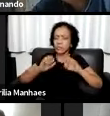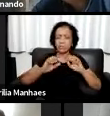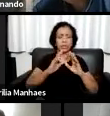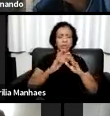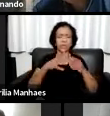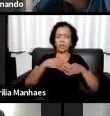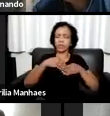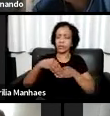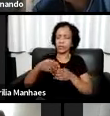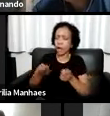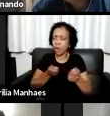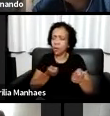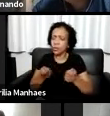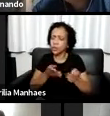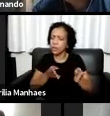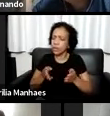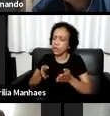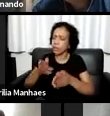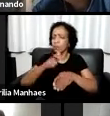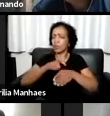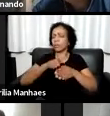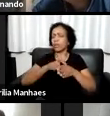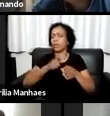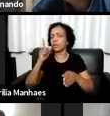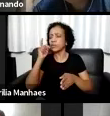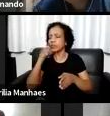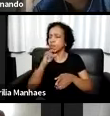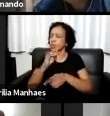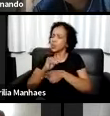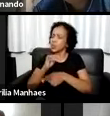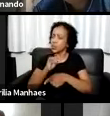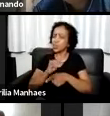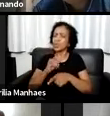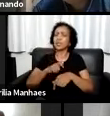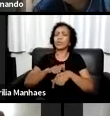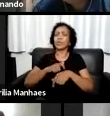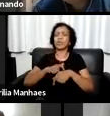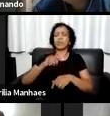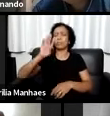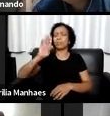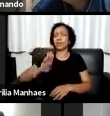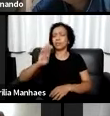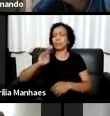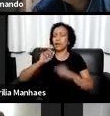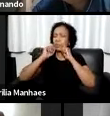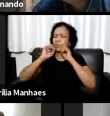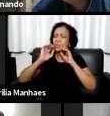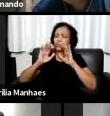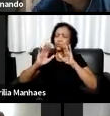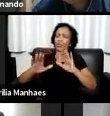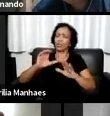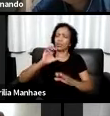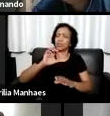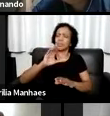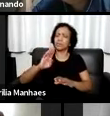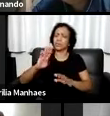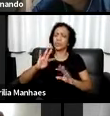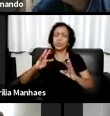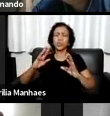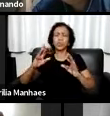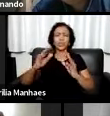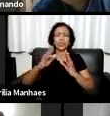tão difíceis. Oramos, Senhor, por nossa denominação, por nossos líderes. Nós agradecemos, Senhor, a